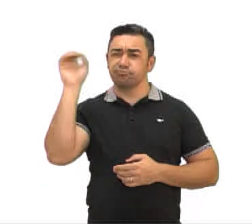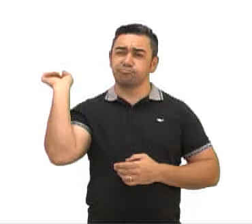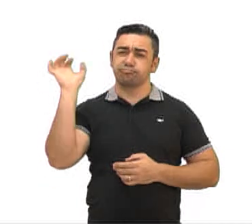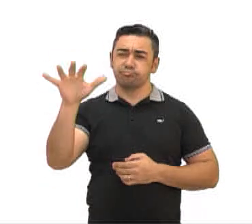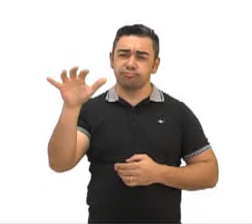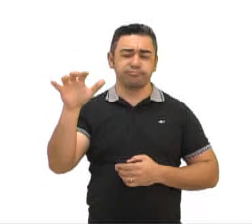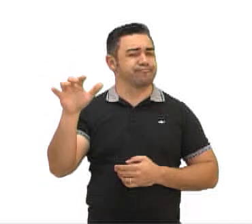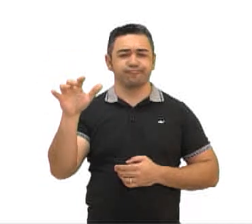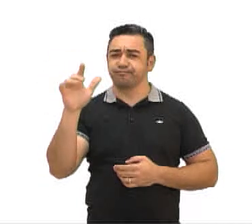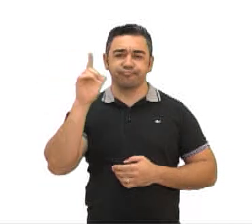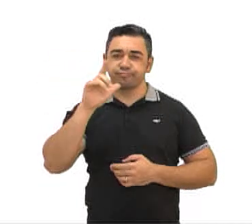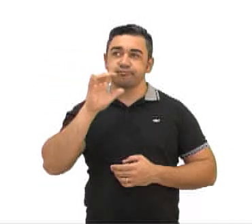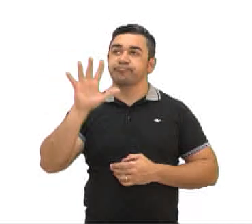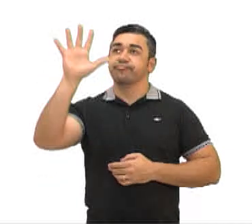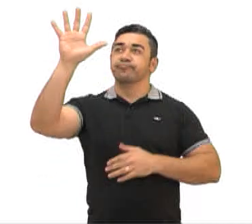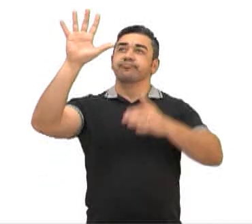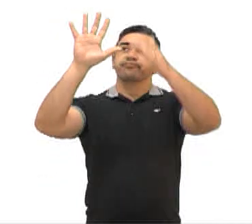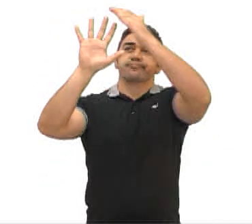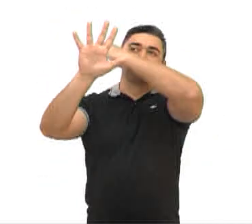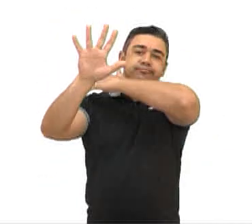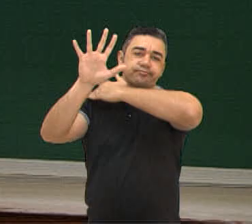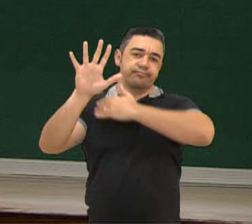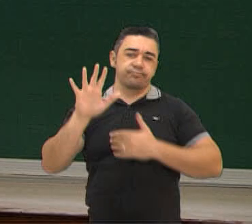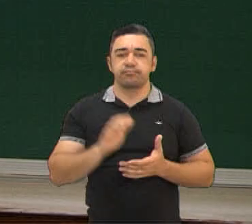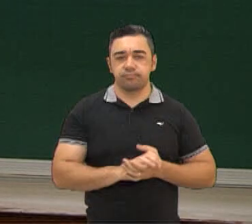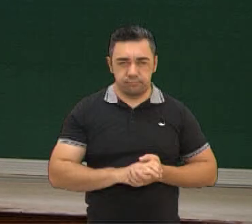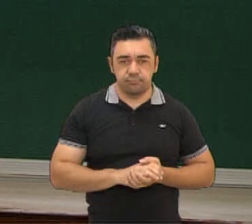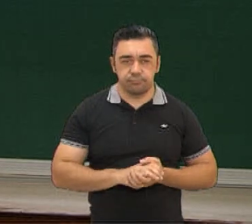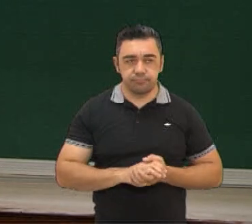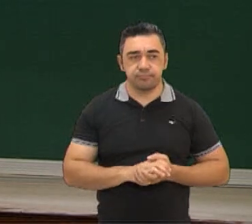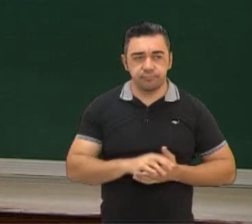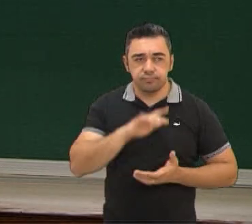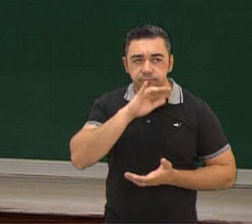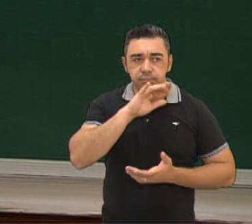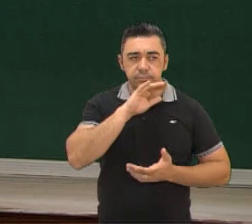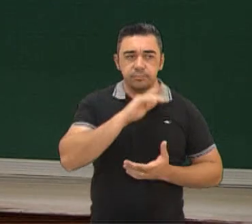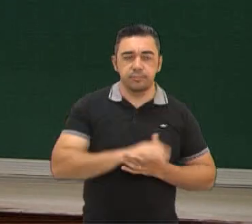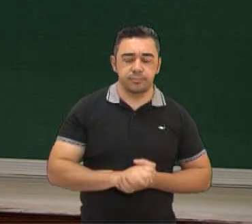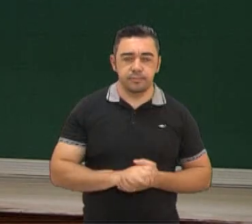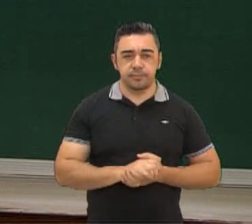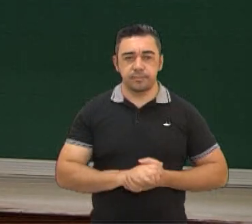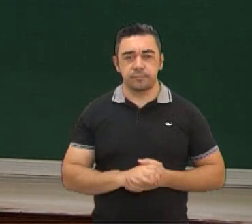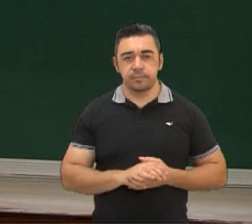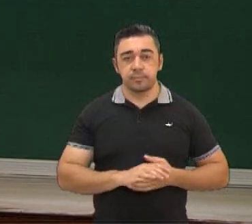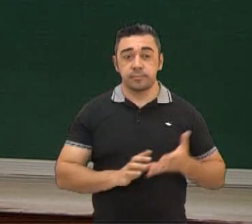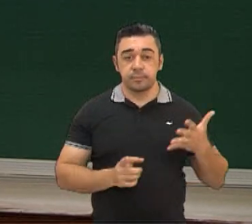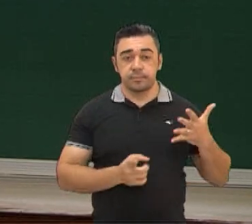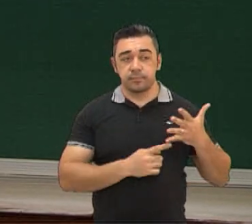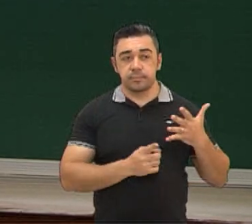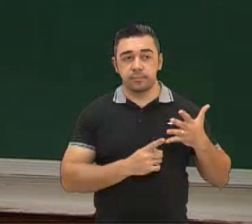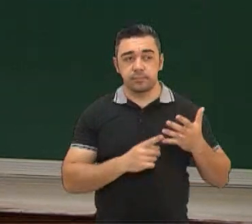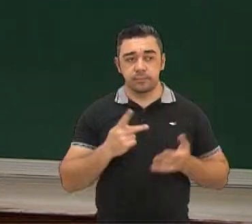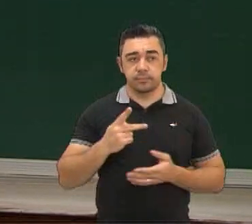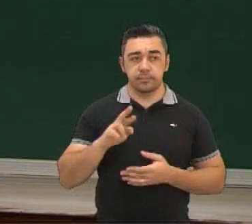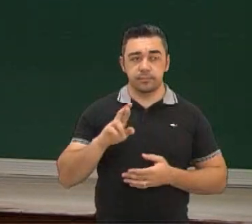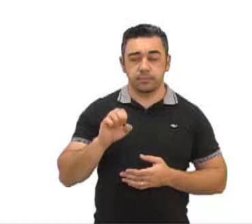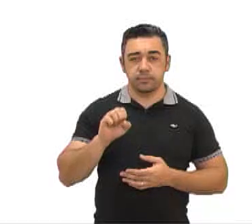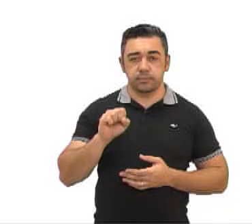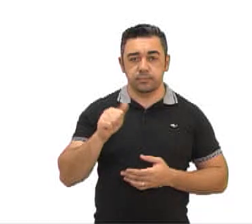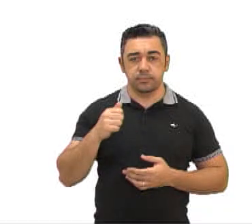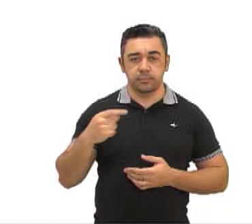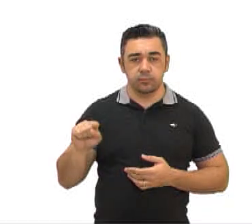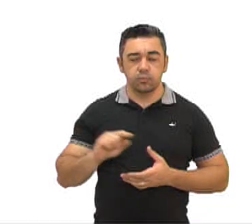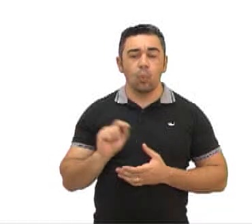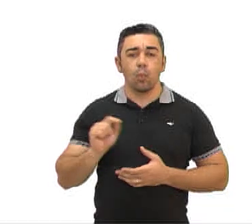longe, eu não consegui pegar, veio muito alto, né? Então, passe ruim, backhand. Pressão é uma